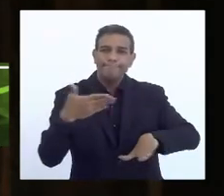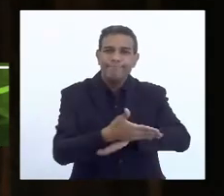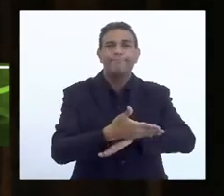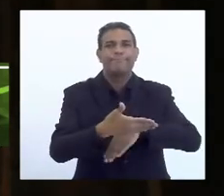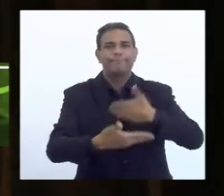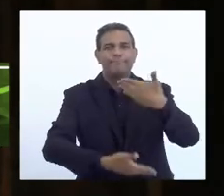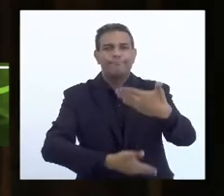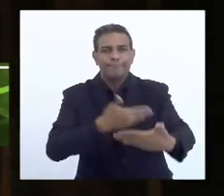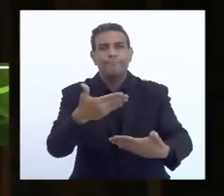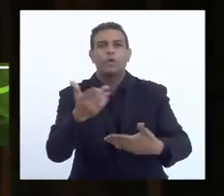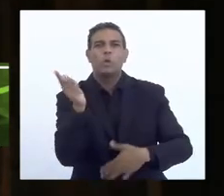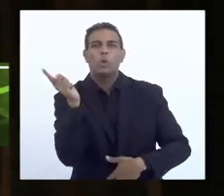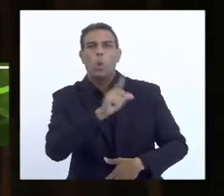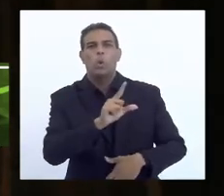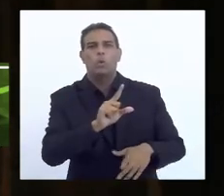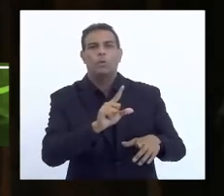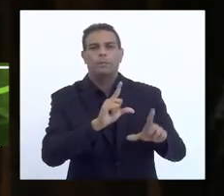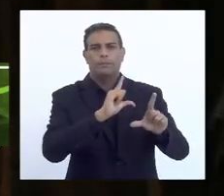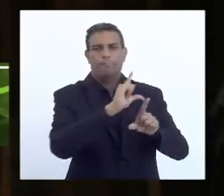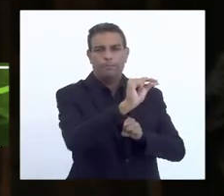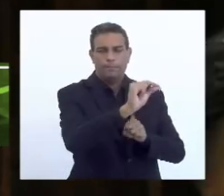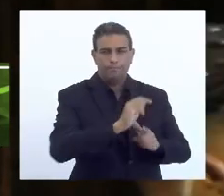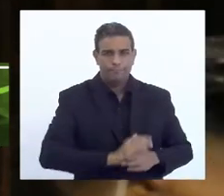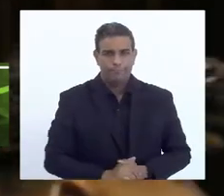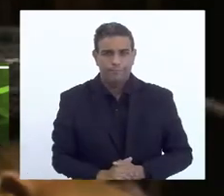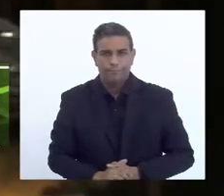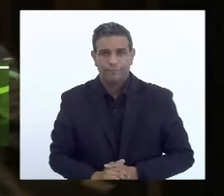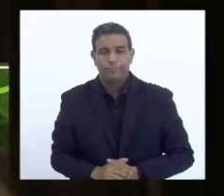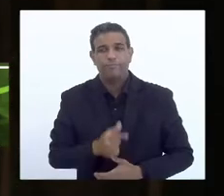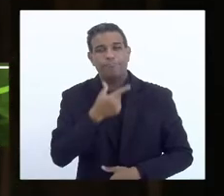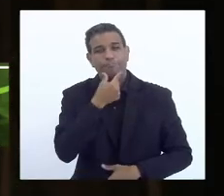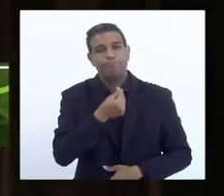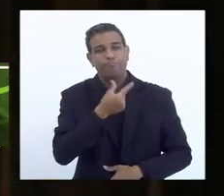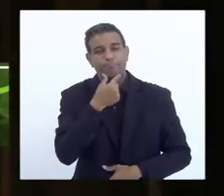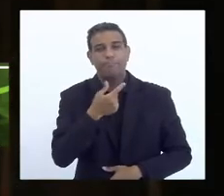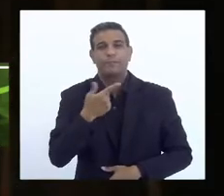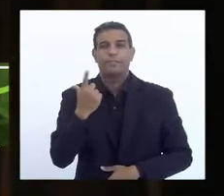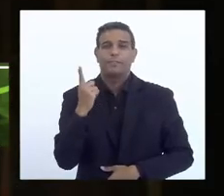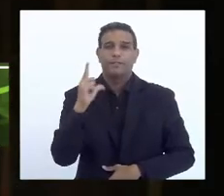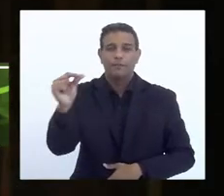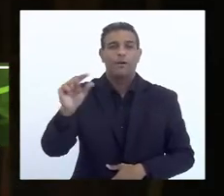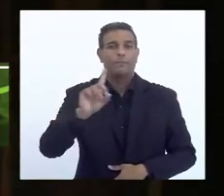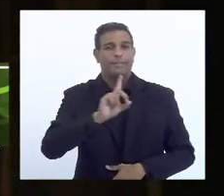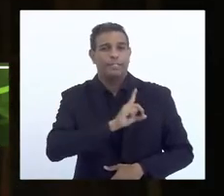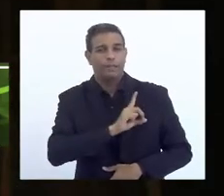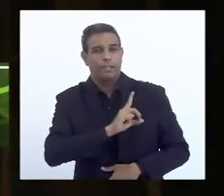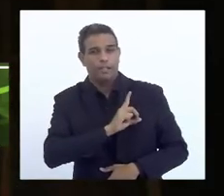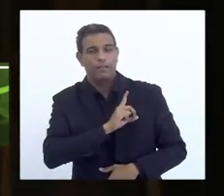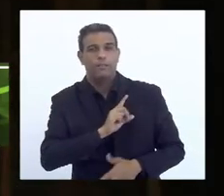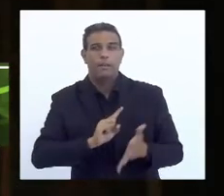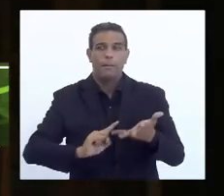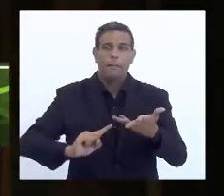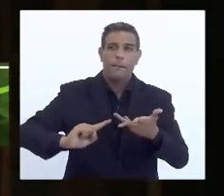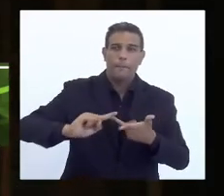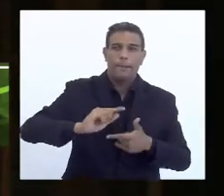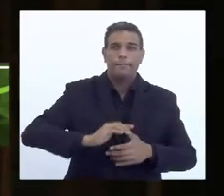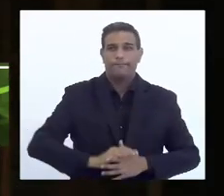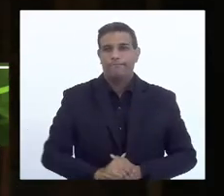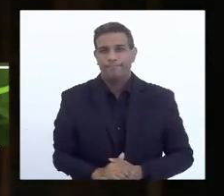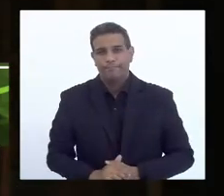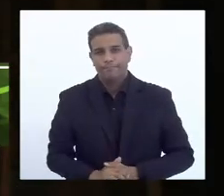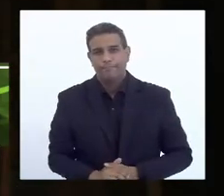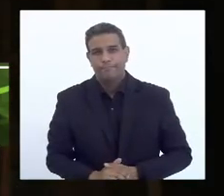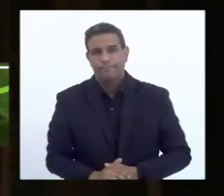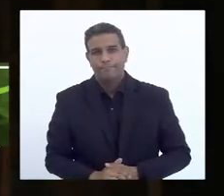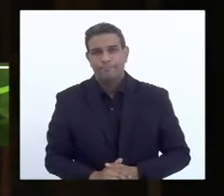gente conseguiu sair dali. E aí os meninos imediatamente falaram, cara, vamos para a delegacia. E